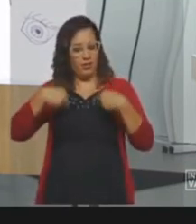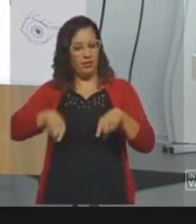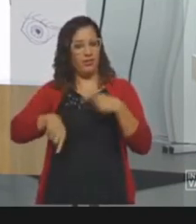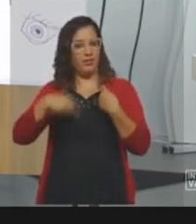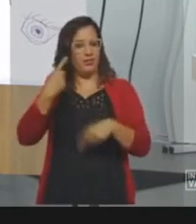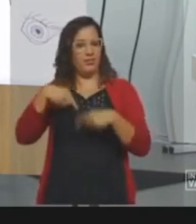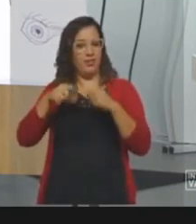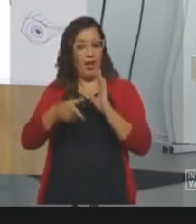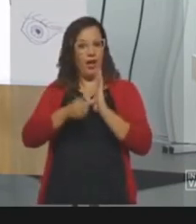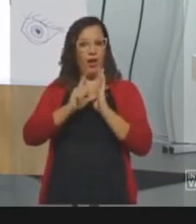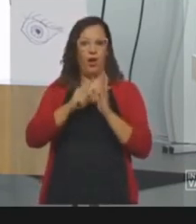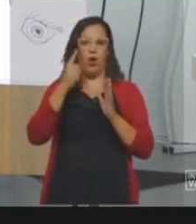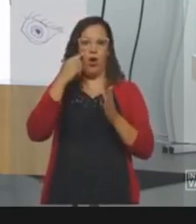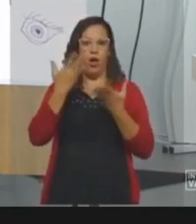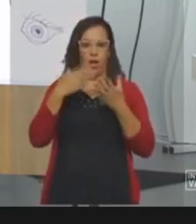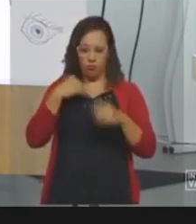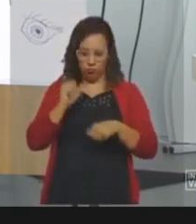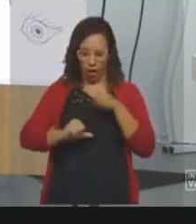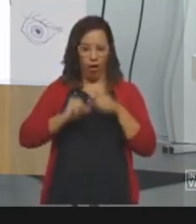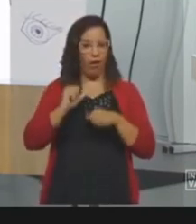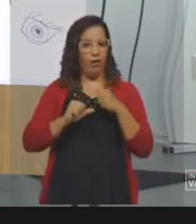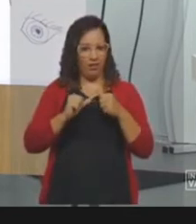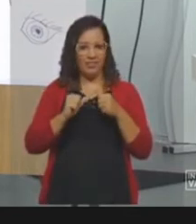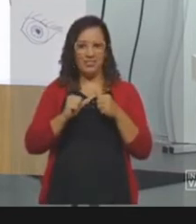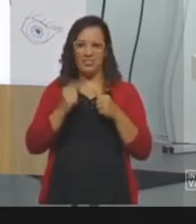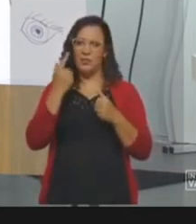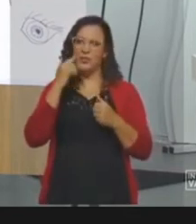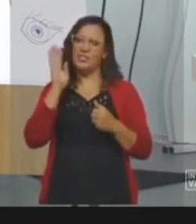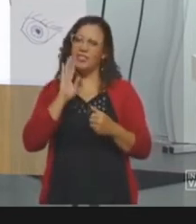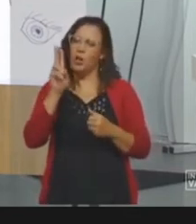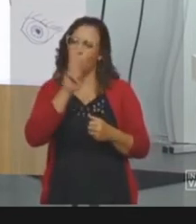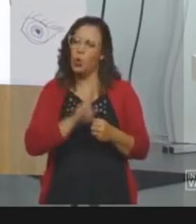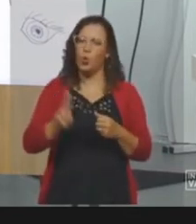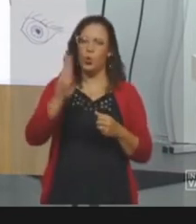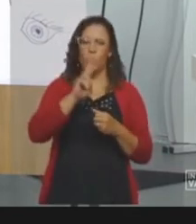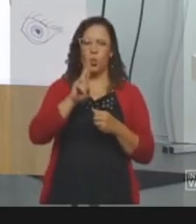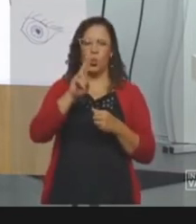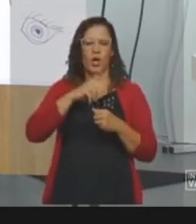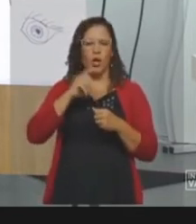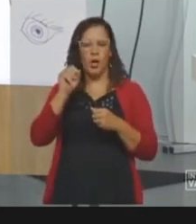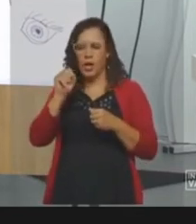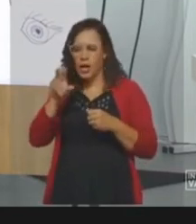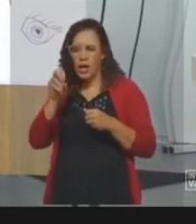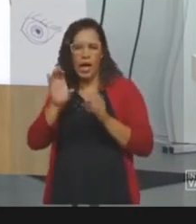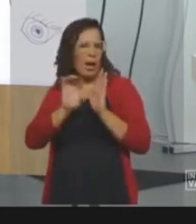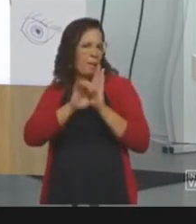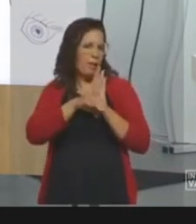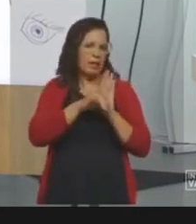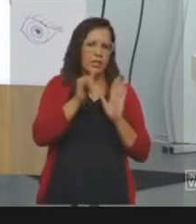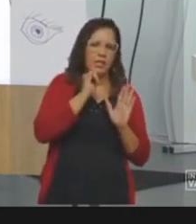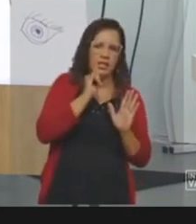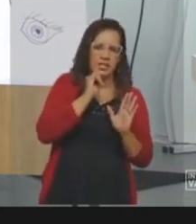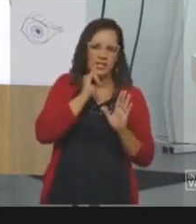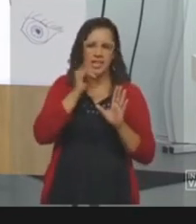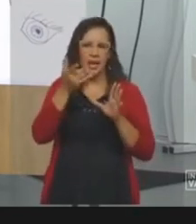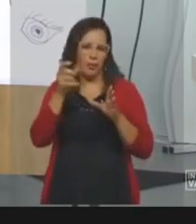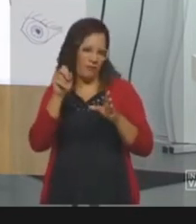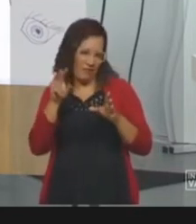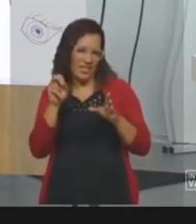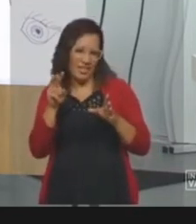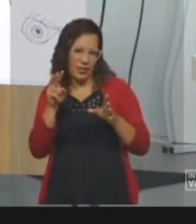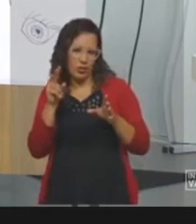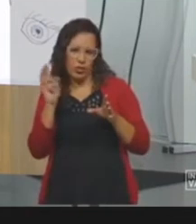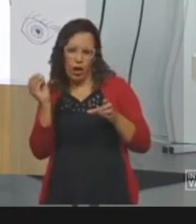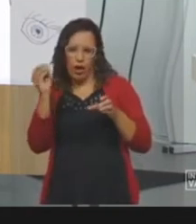produziam antes. Olha que maravilha como conseguimos utilizar hoje micro-organismos como bactérias e, nesse caso aqui, vírus,